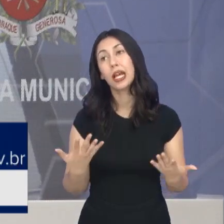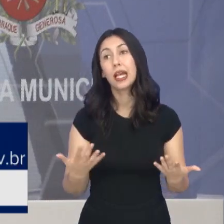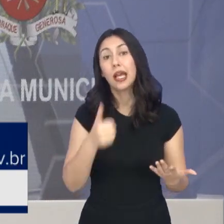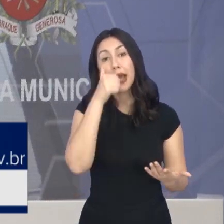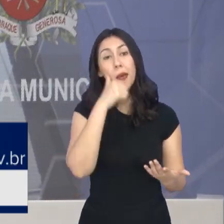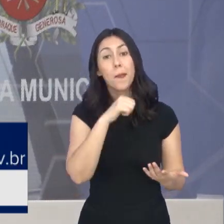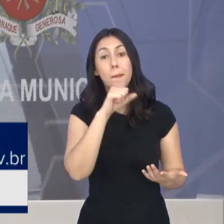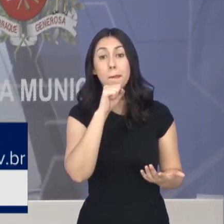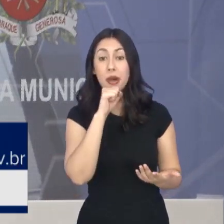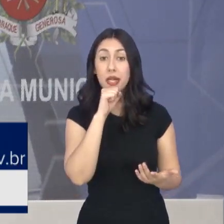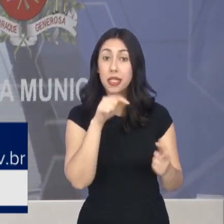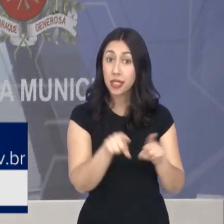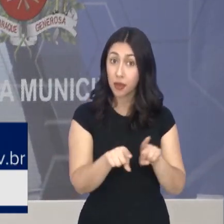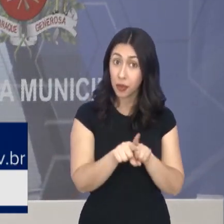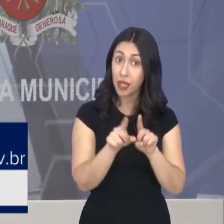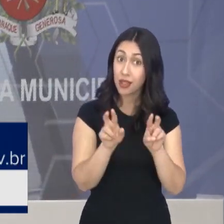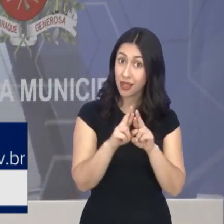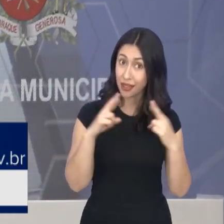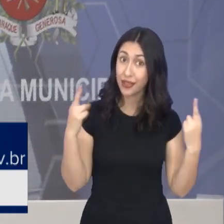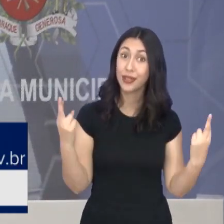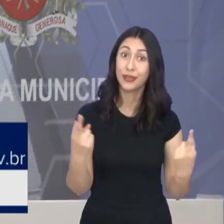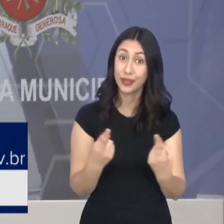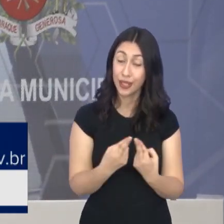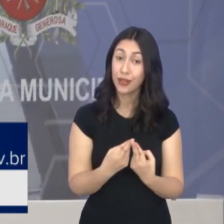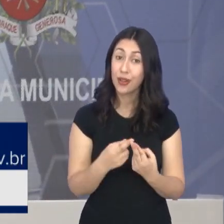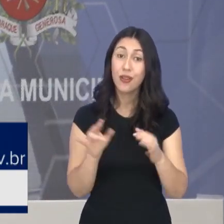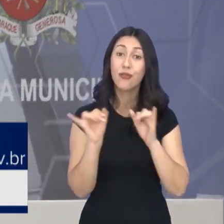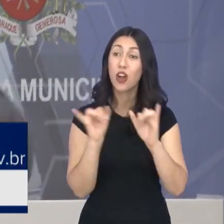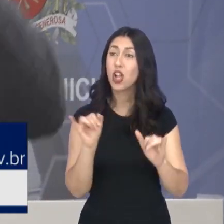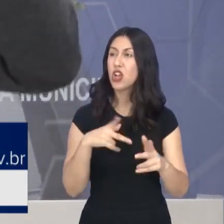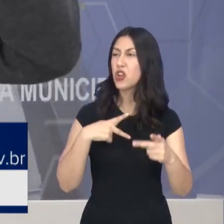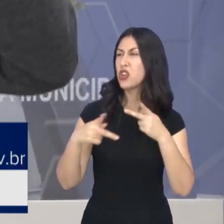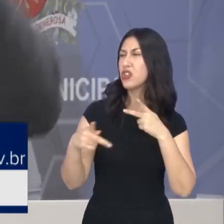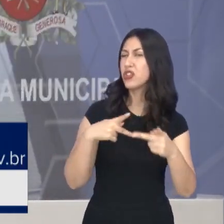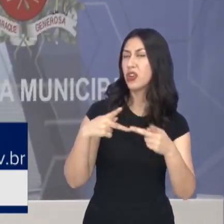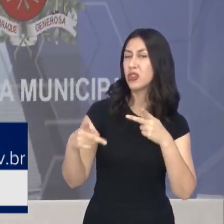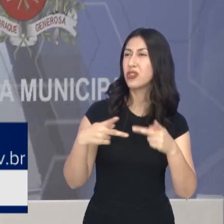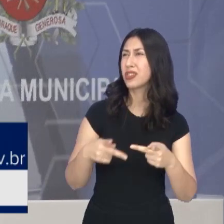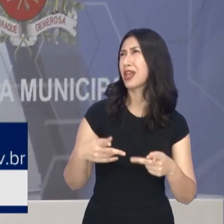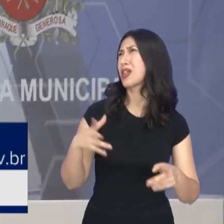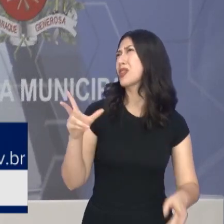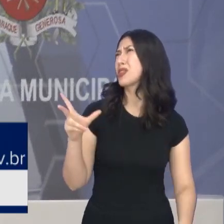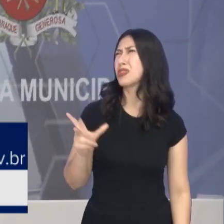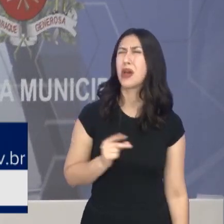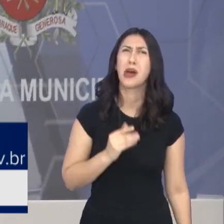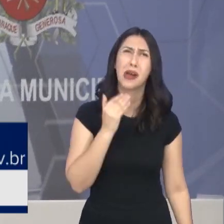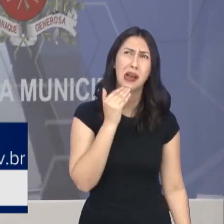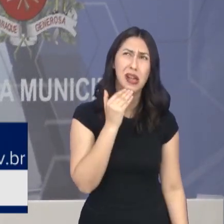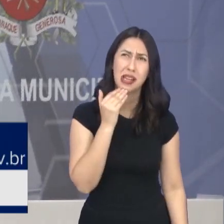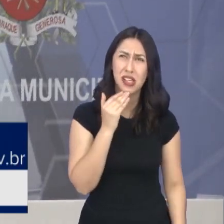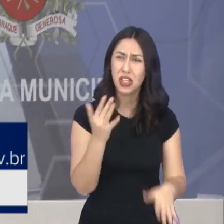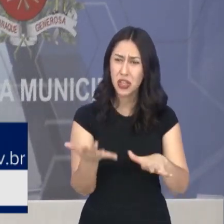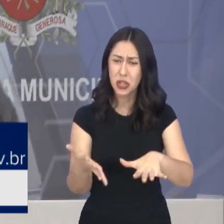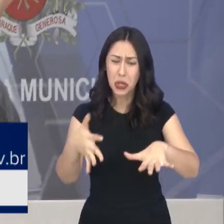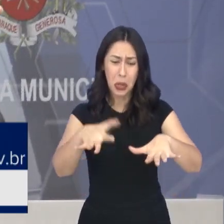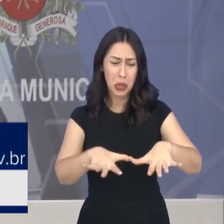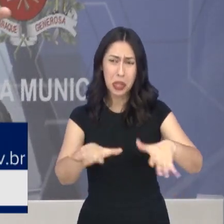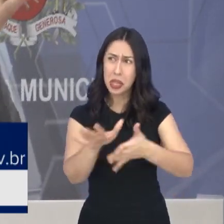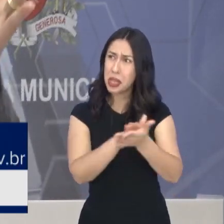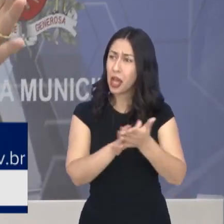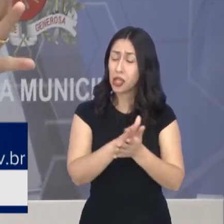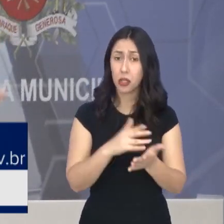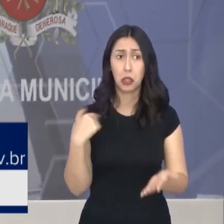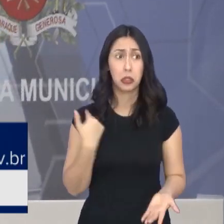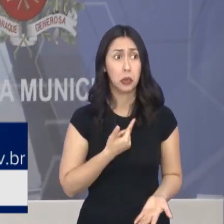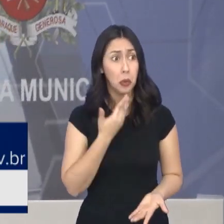mães, até na reunião, né, em uma das reuniões da frente, falou que São José está longe, anos luz de ser uma cidade inclusiva. E a gente fica